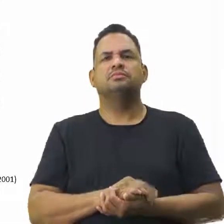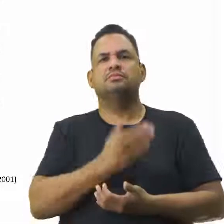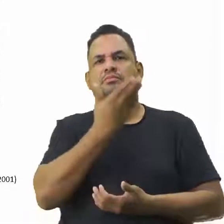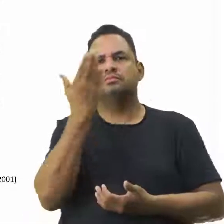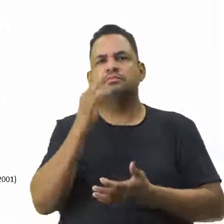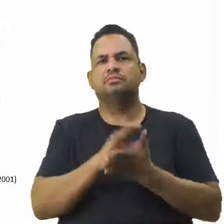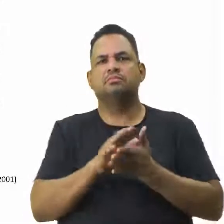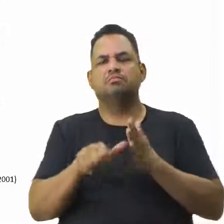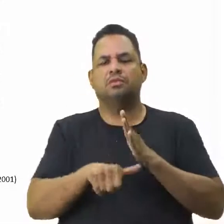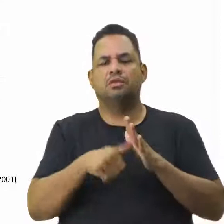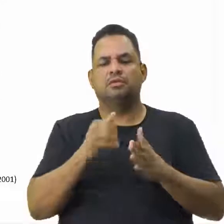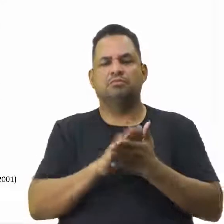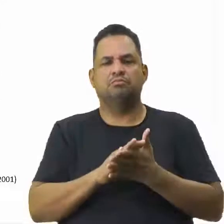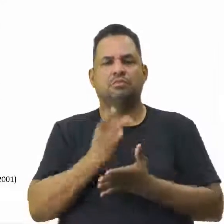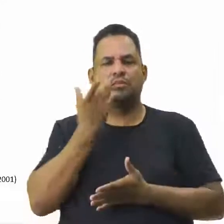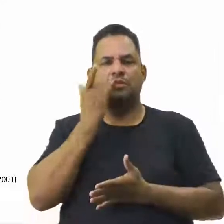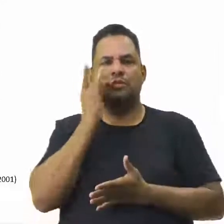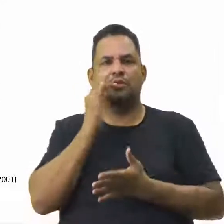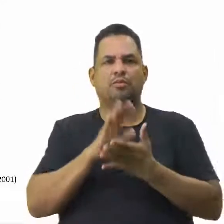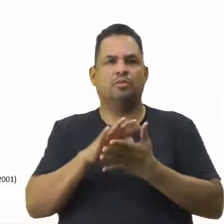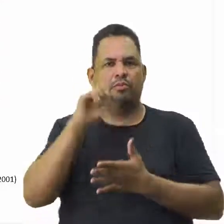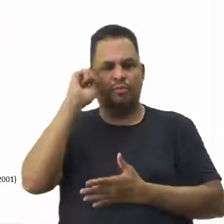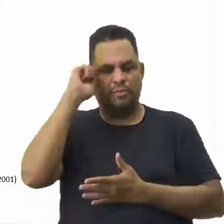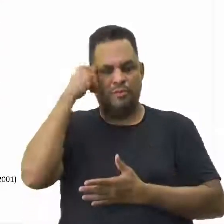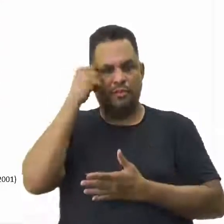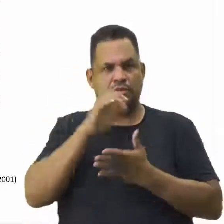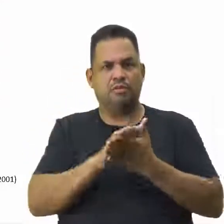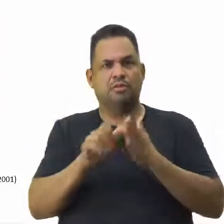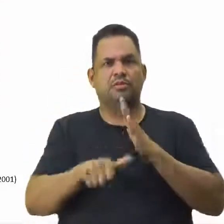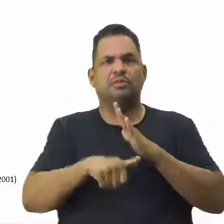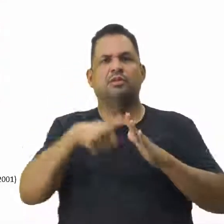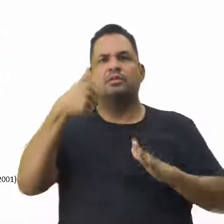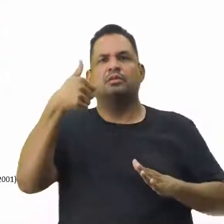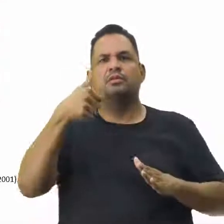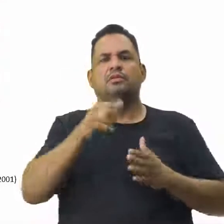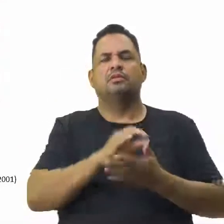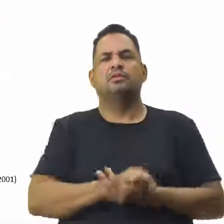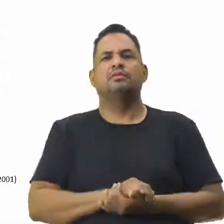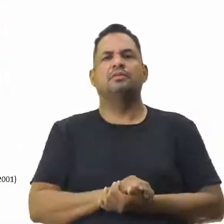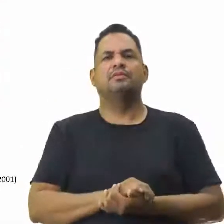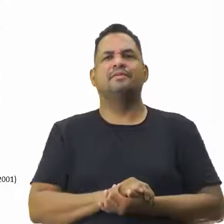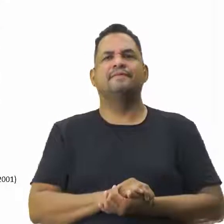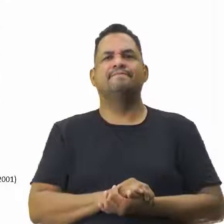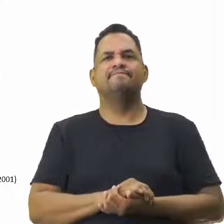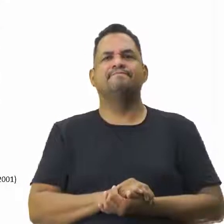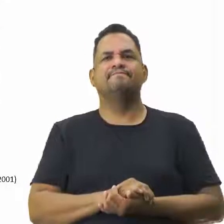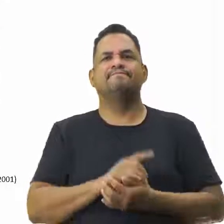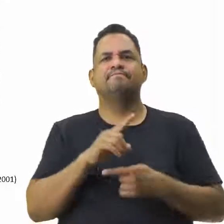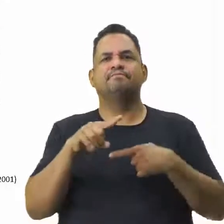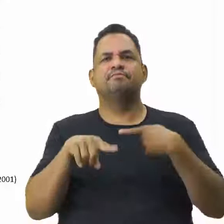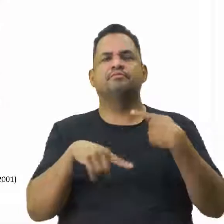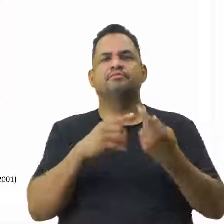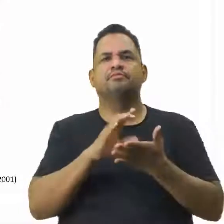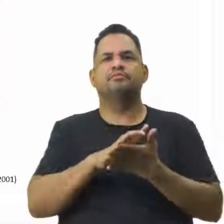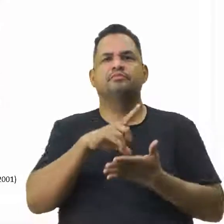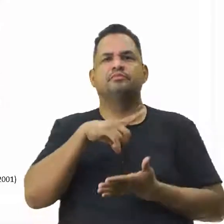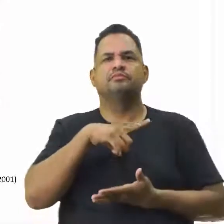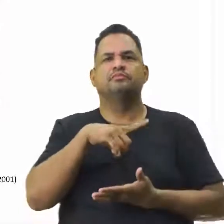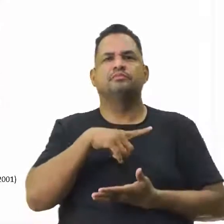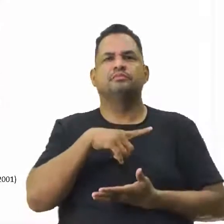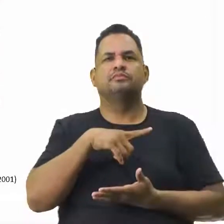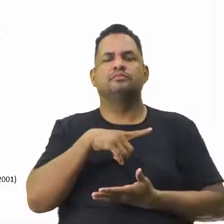primeiro, é o pioneiro. Pioneiro é esse. Certo? Depois nós temos,